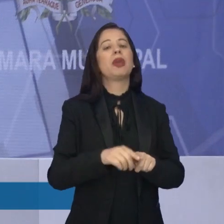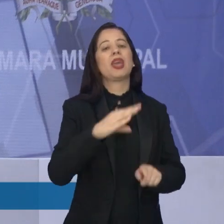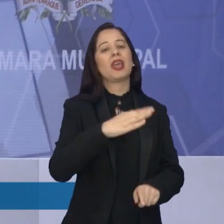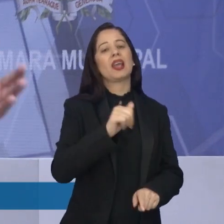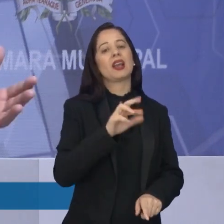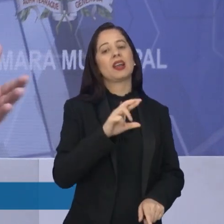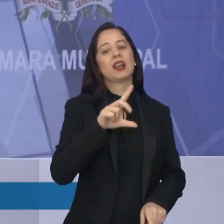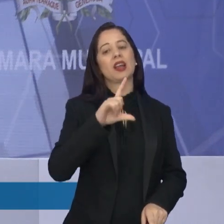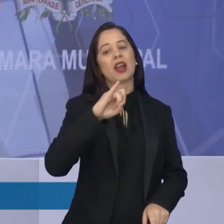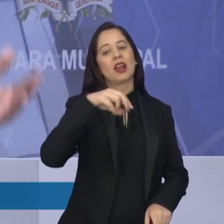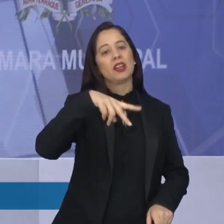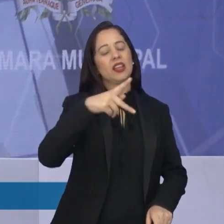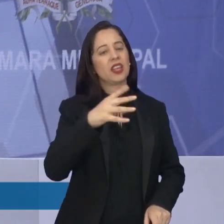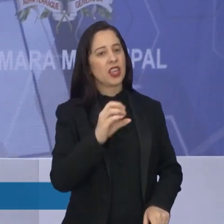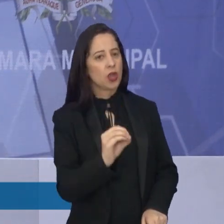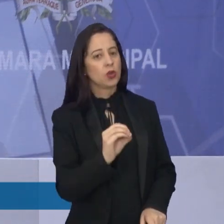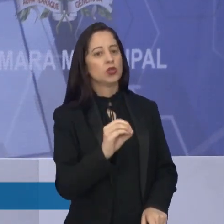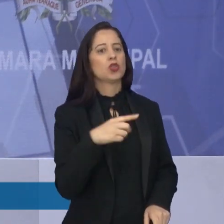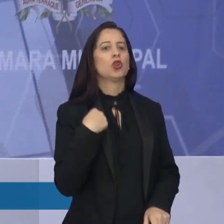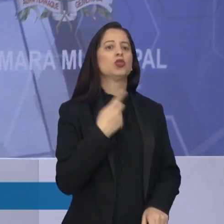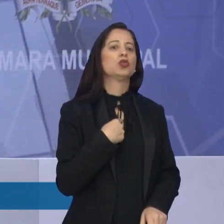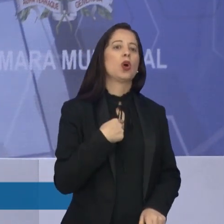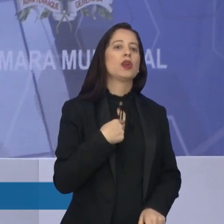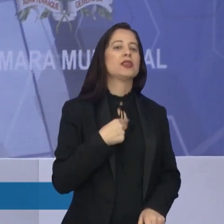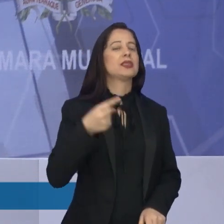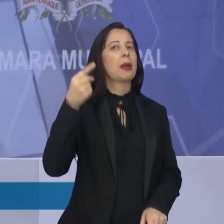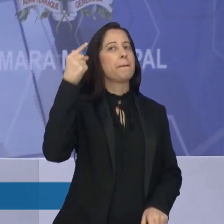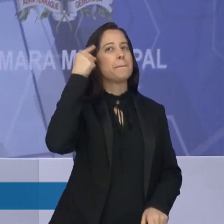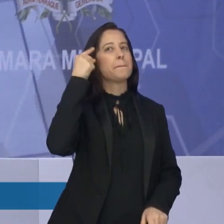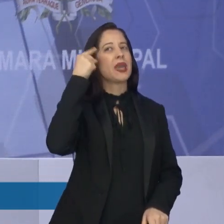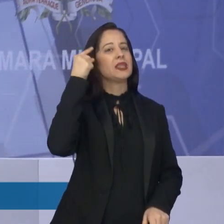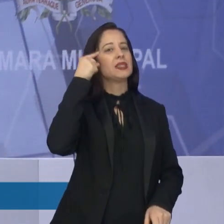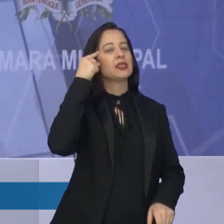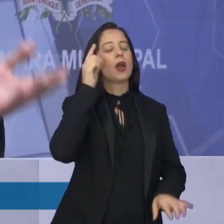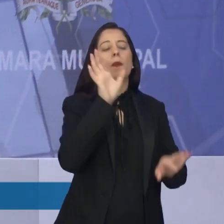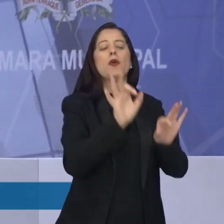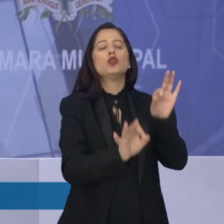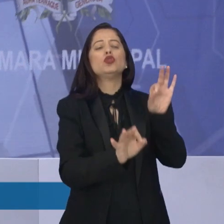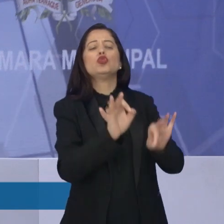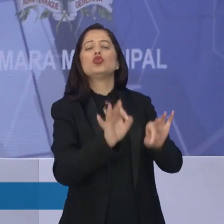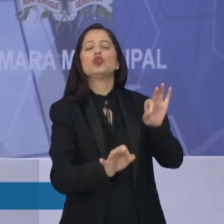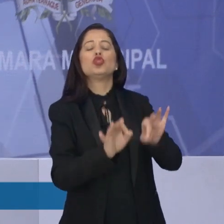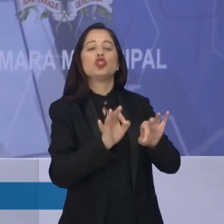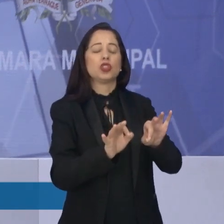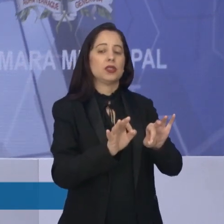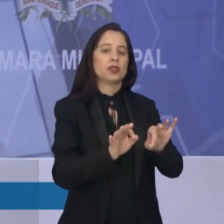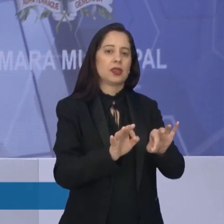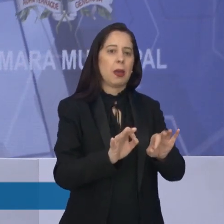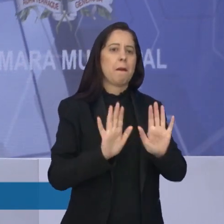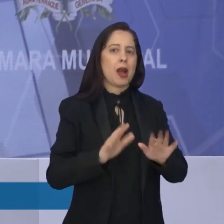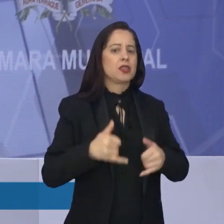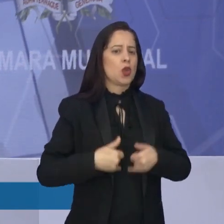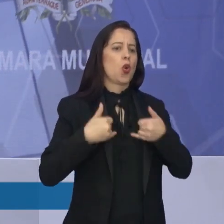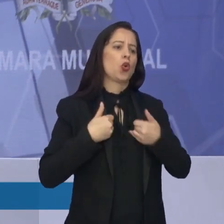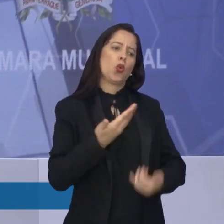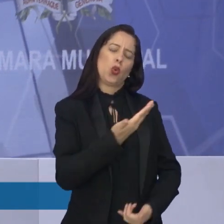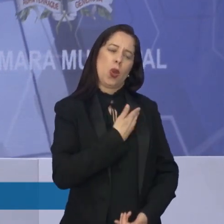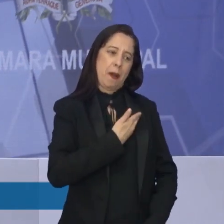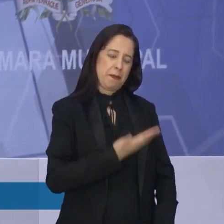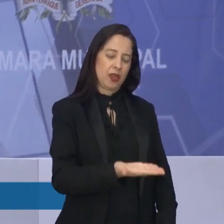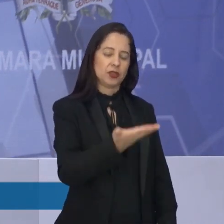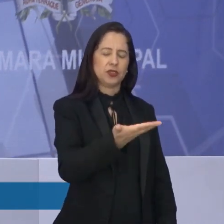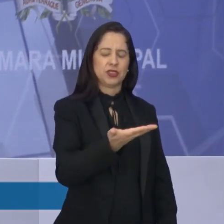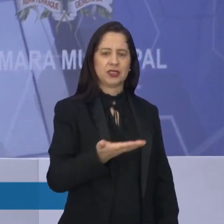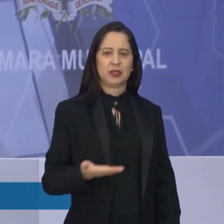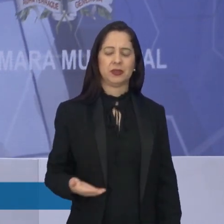visões de mundo, de sociedade, de justiça social, mas tenho orgulho, sobretudo, de ser amigo de vocês. Obrigado pela